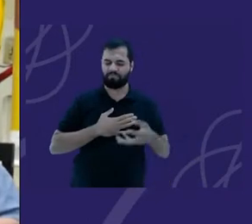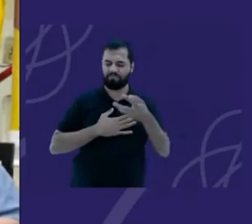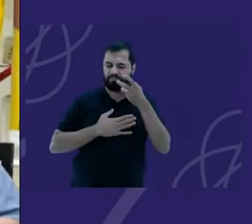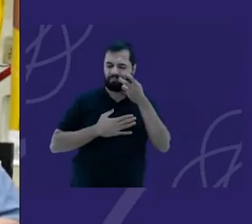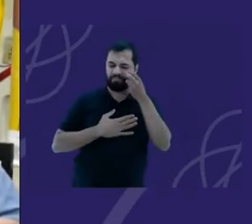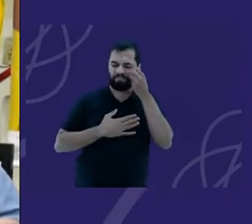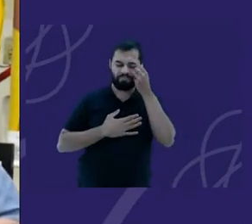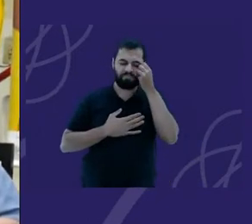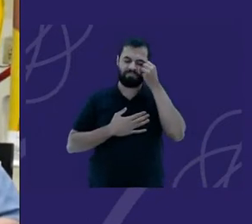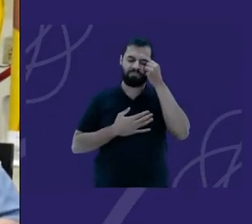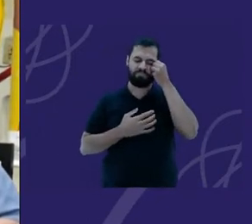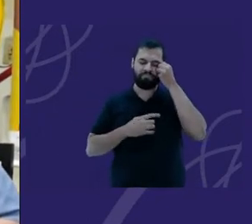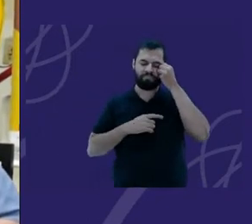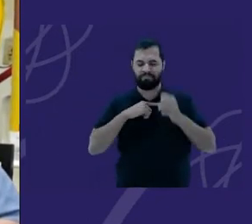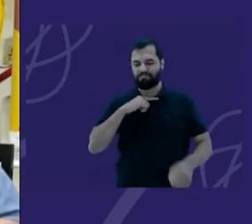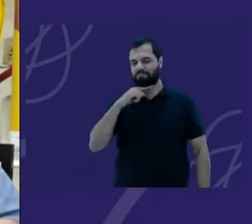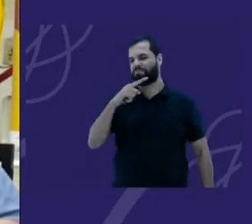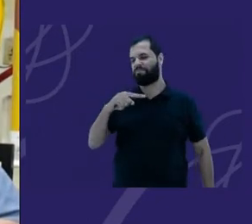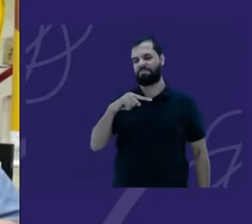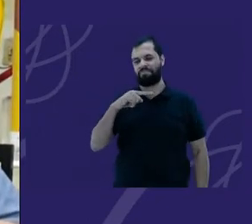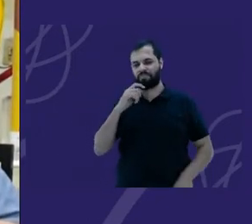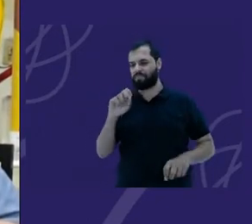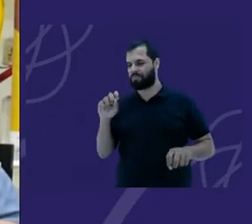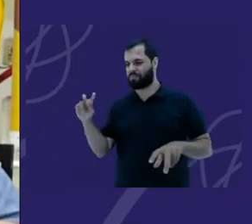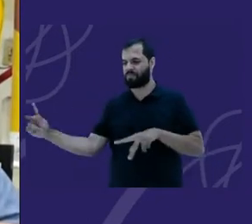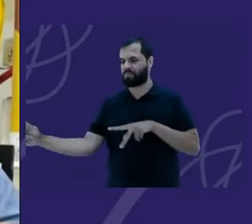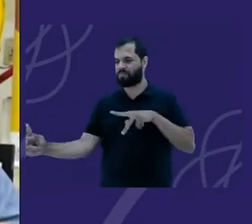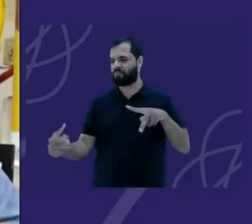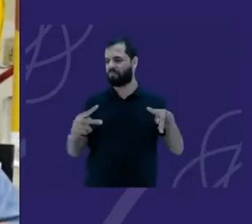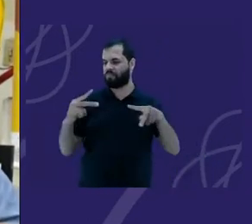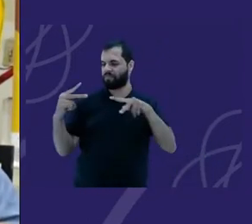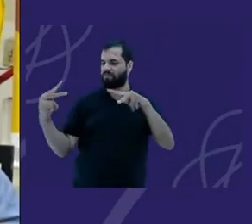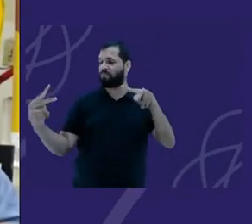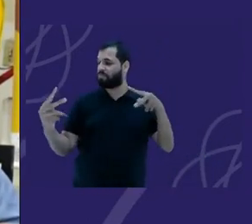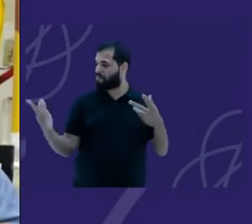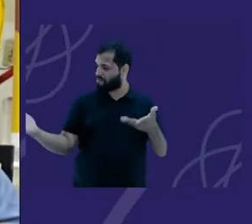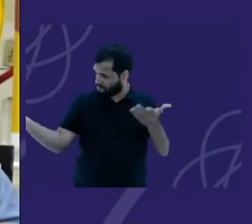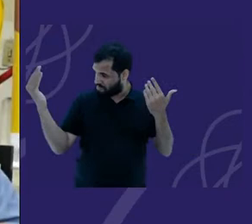Vem, vem, vem,